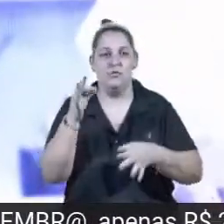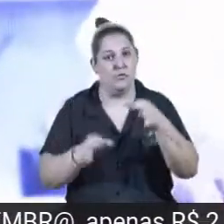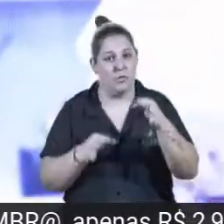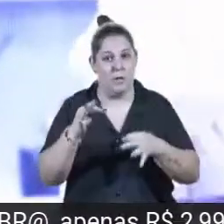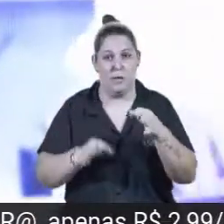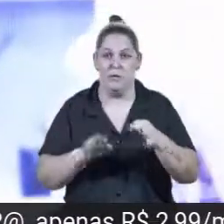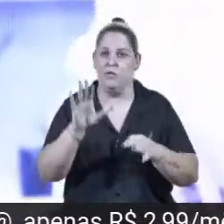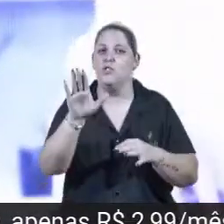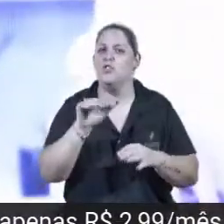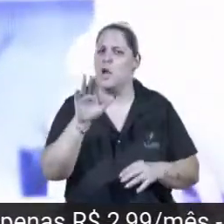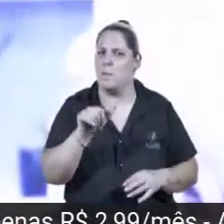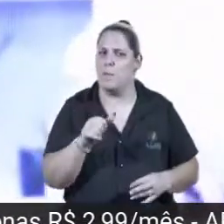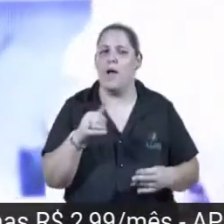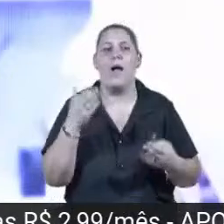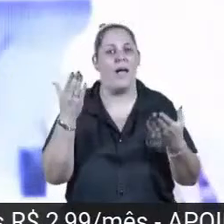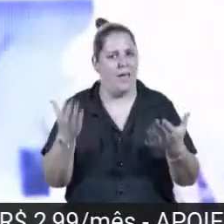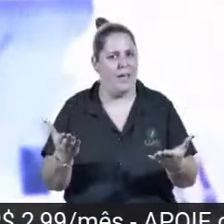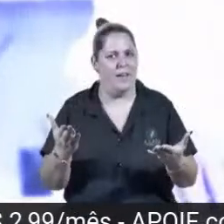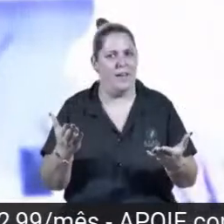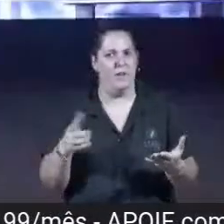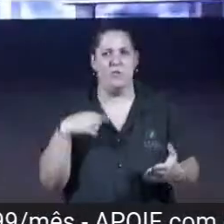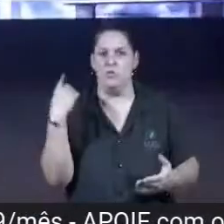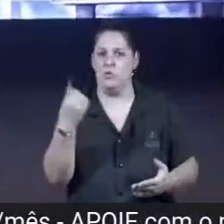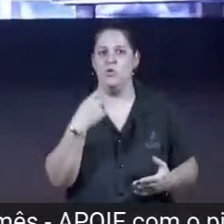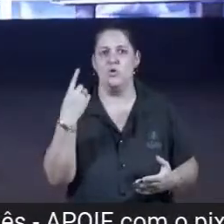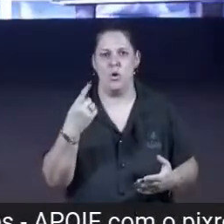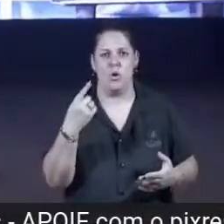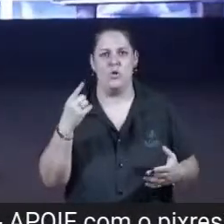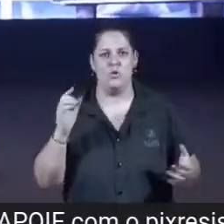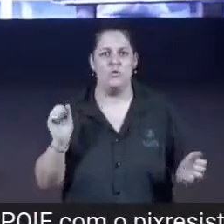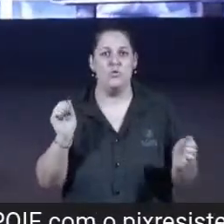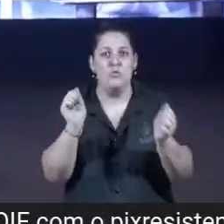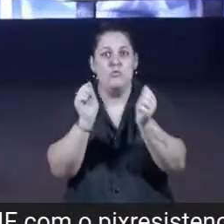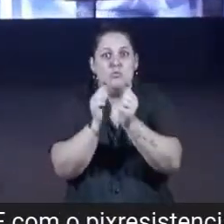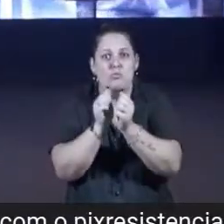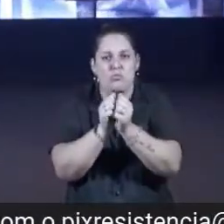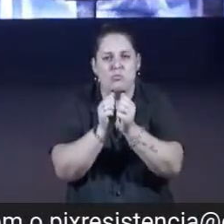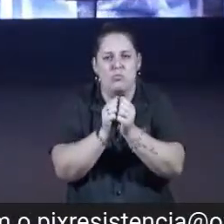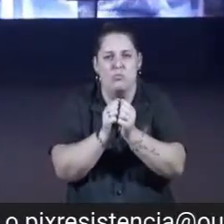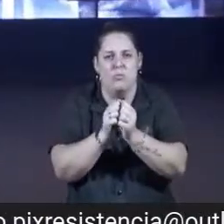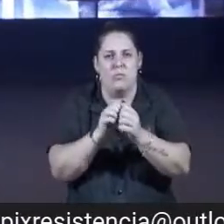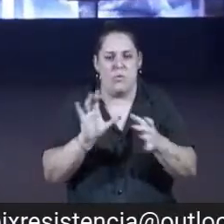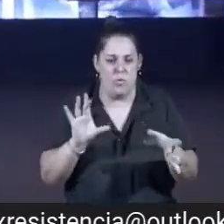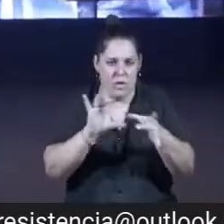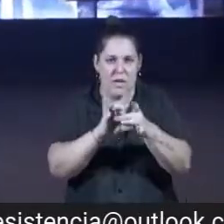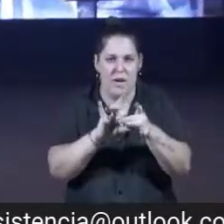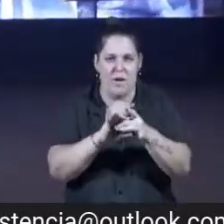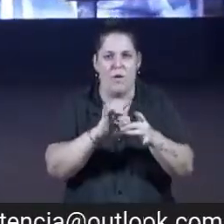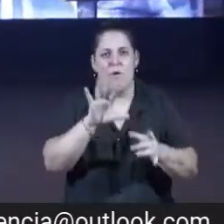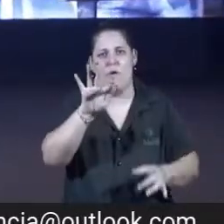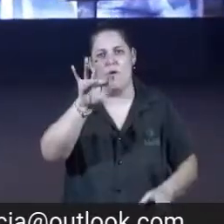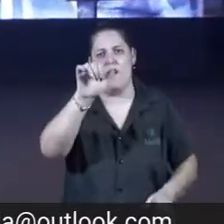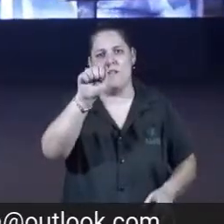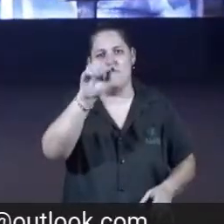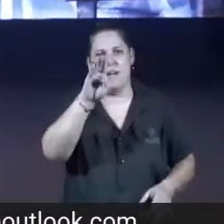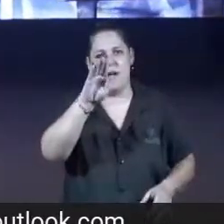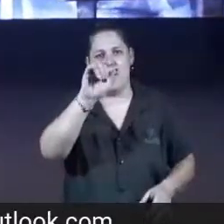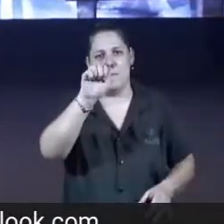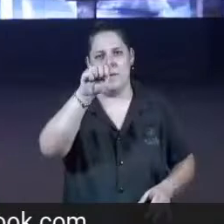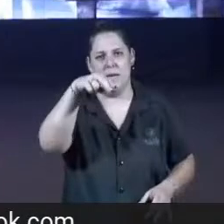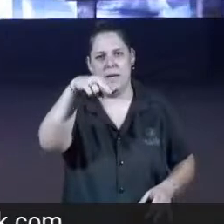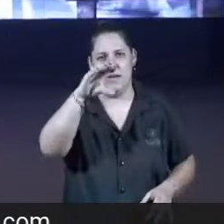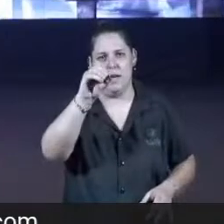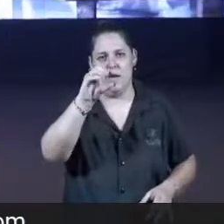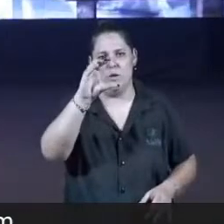chamar ele, o nosso filiado ao Partido dos Trabalhadores, senador Fabiano Contarato.